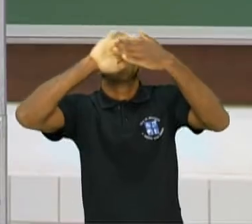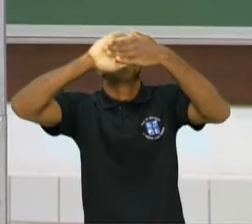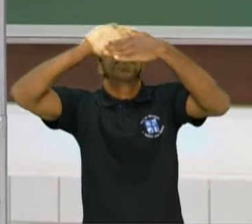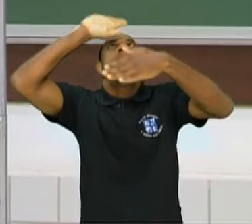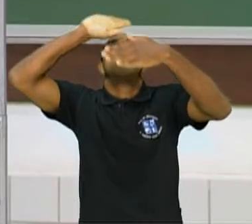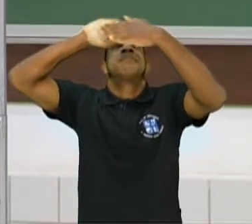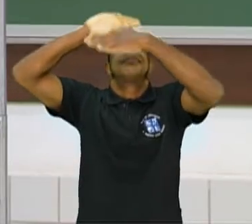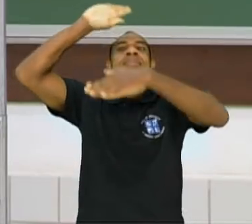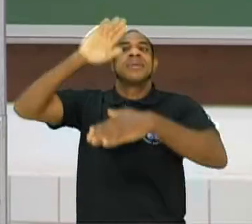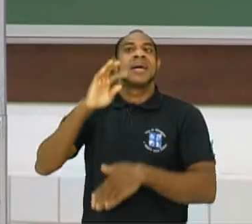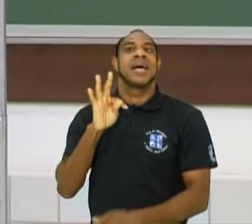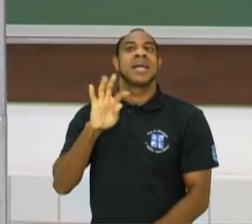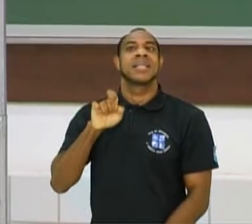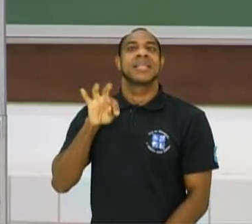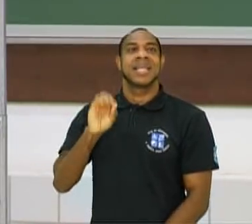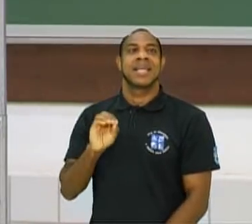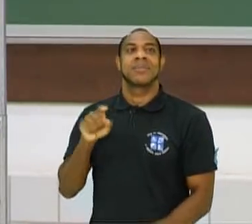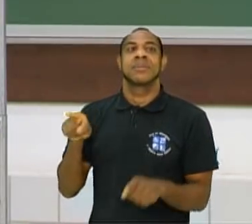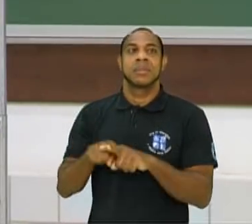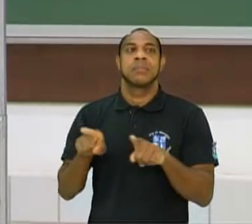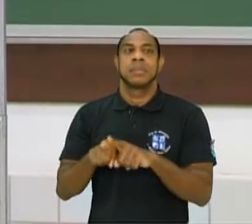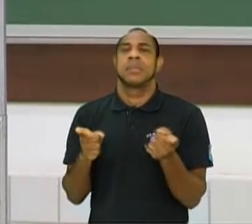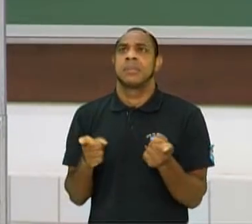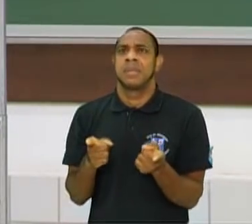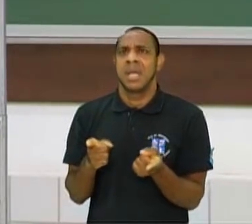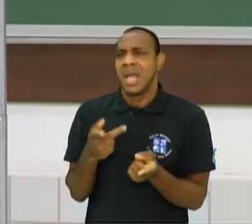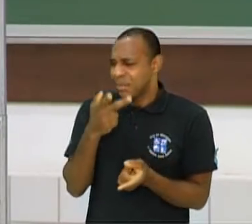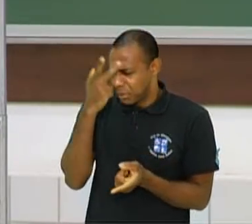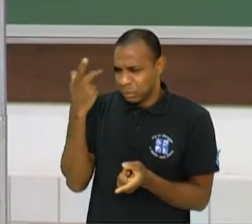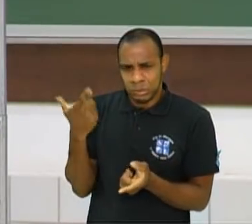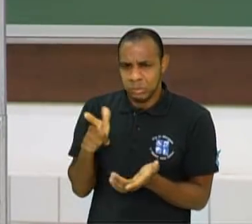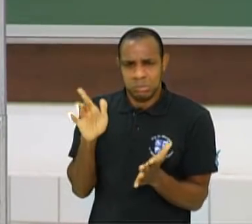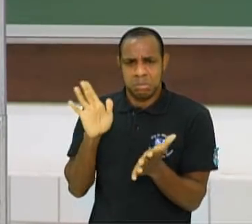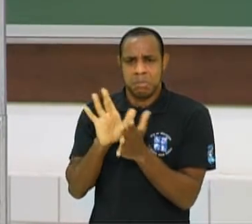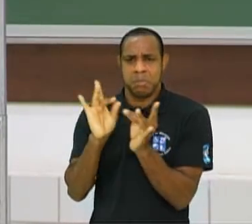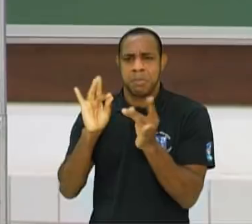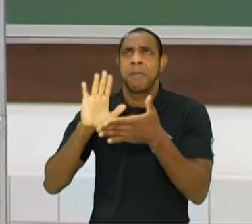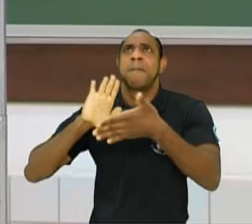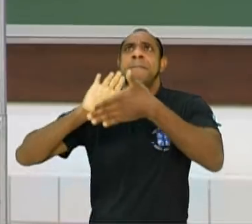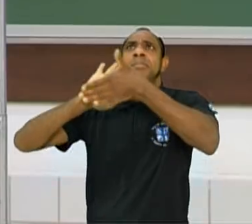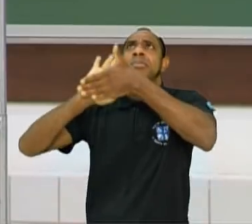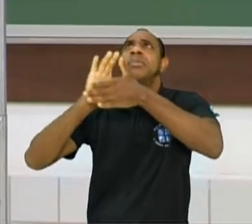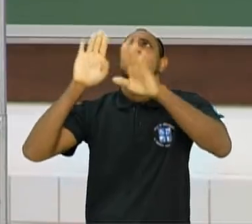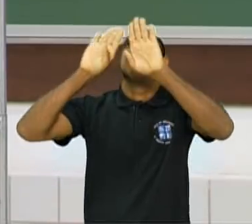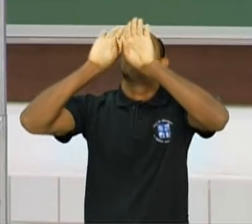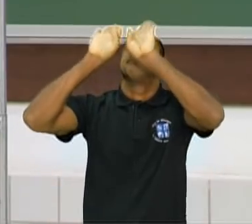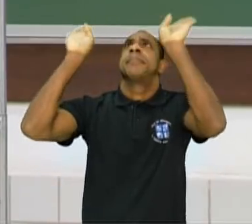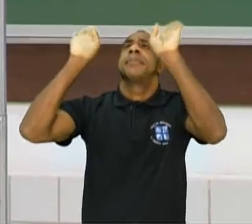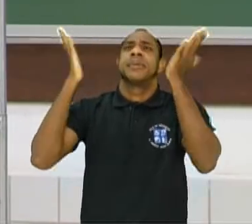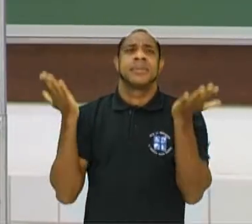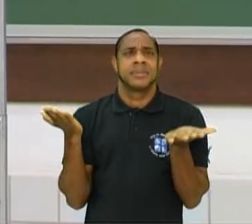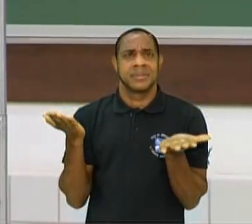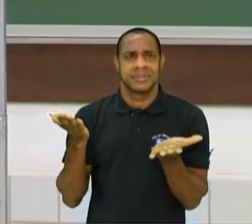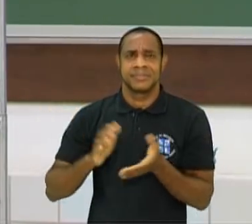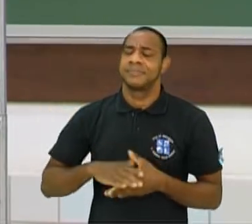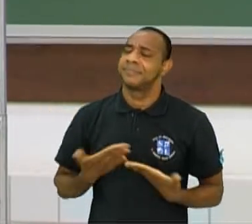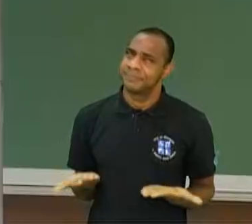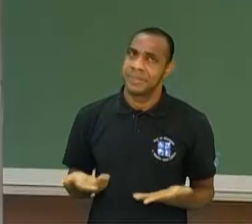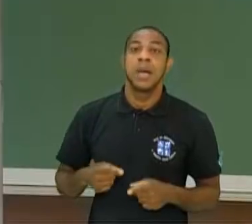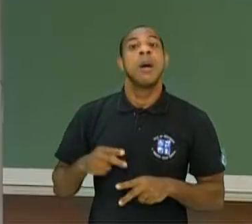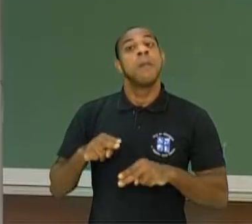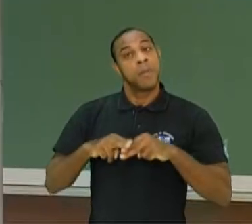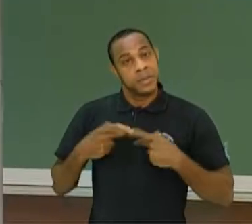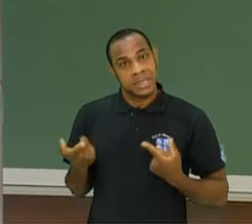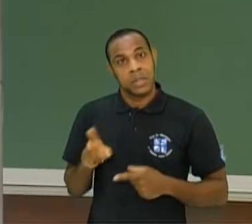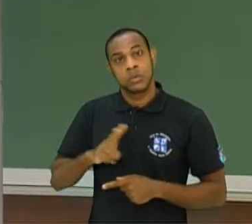paredes da casa, normalmente as pessoas não colocam papel de parede no teto, né? Mas ele colocou. Então, foi com essa intenção que ela usou caixa